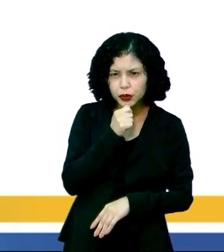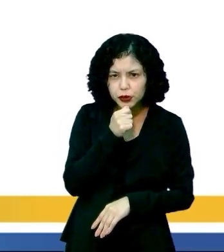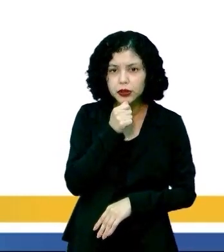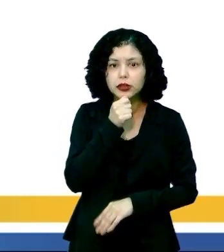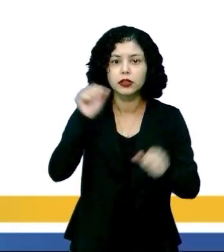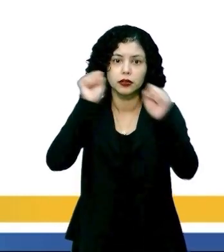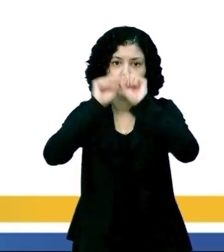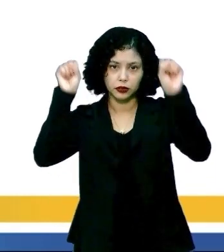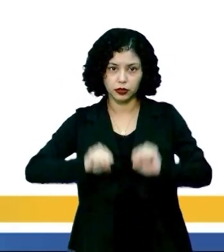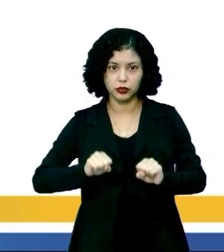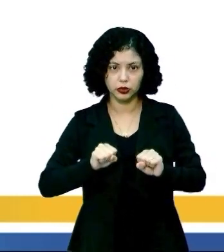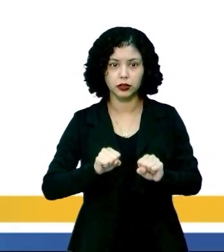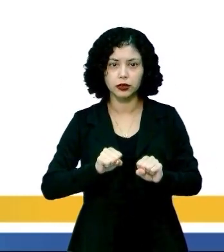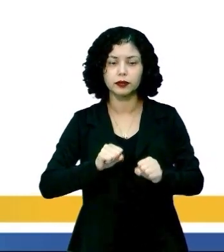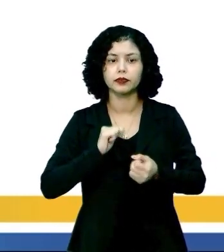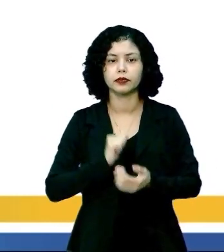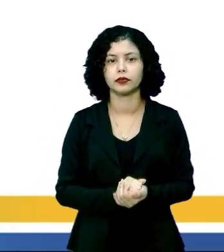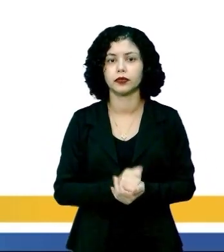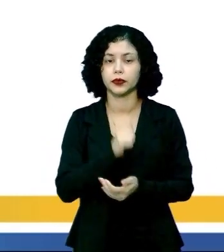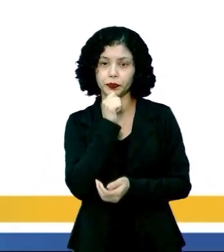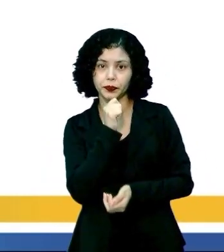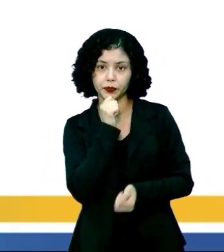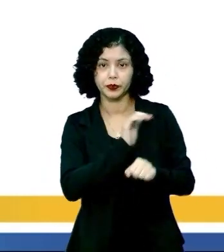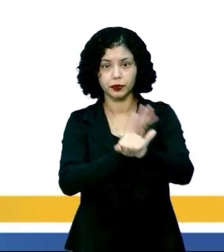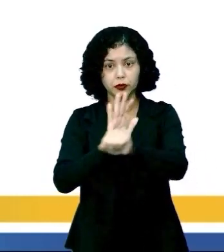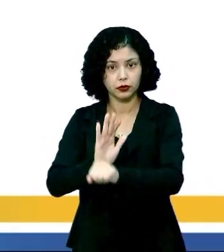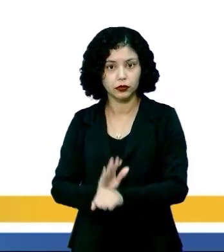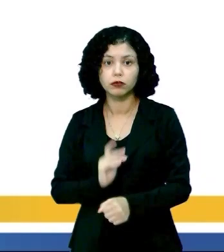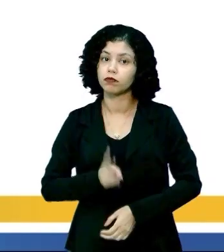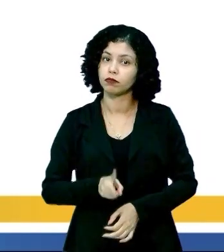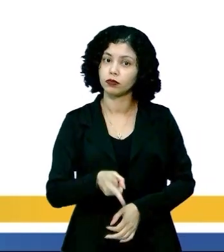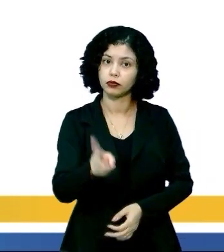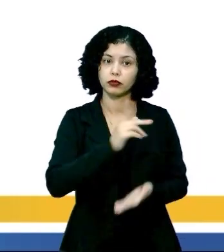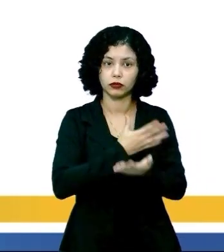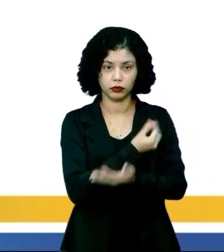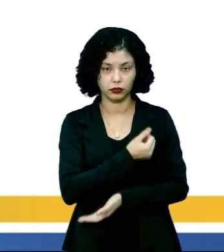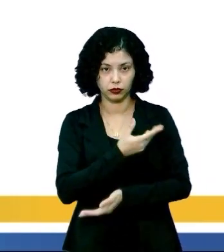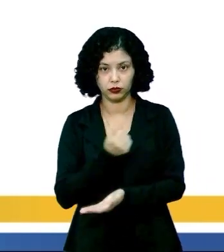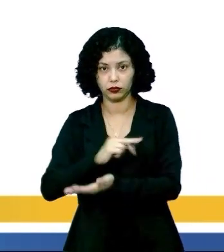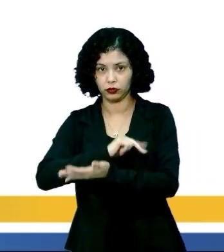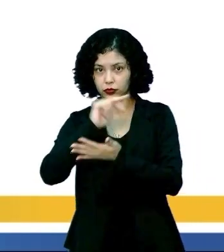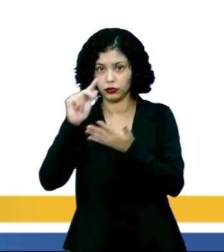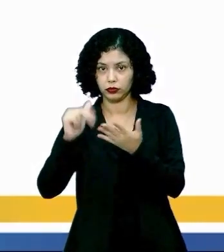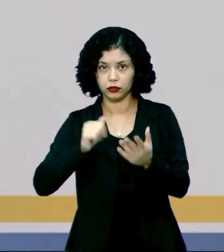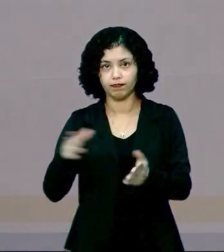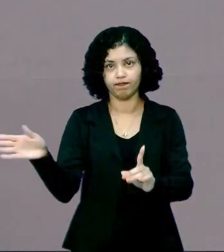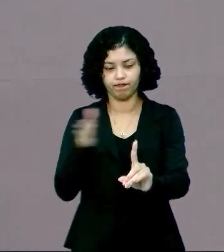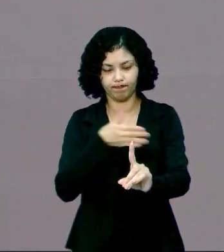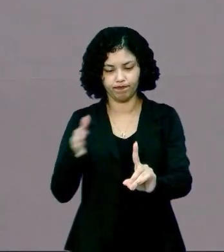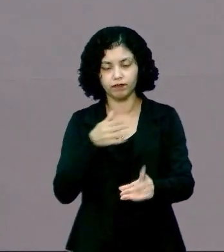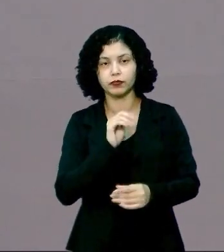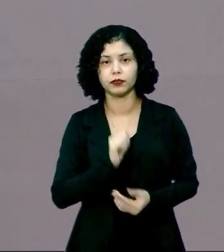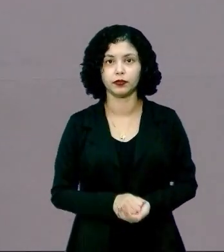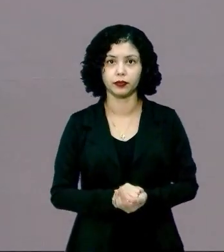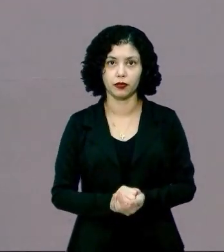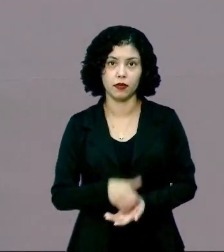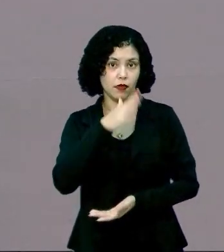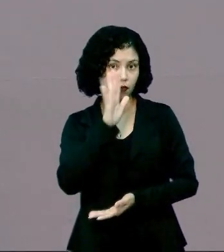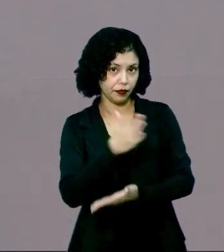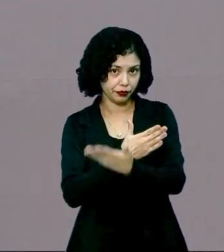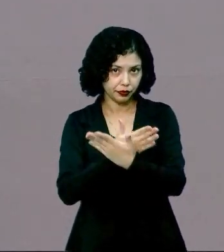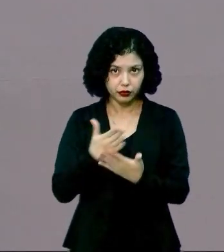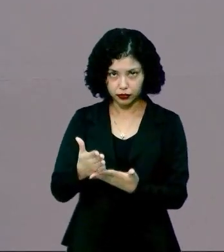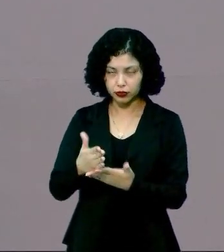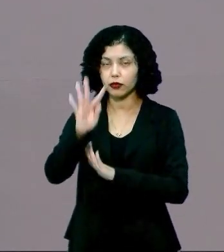do sistema punitivo colaboram com a permanência de inúmeras formas de agressão. Então, assim, eu já